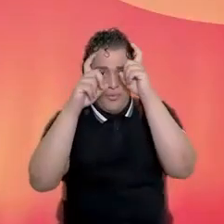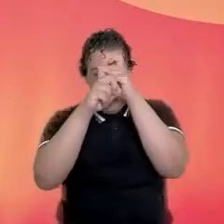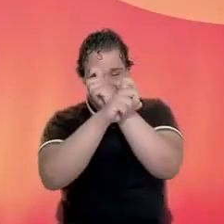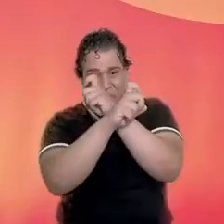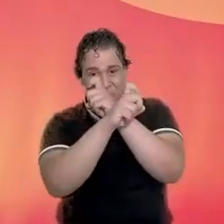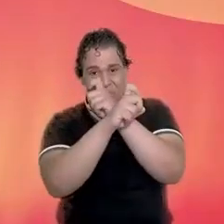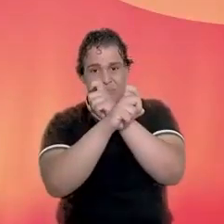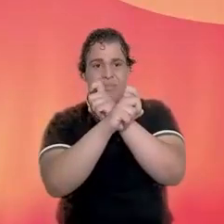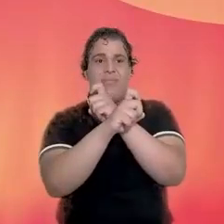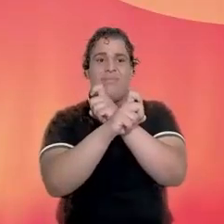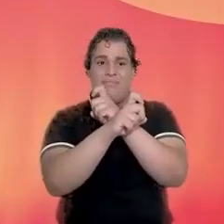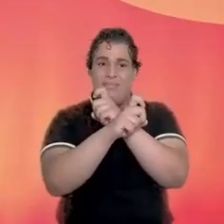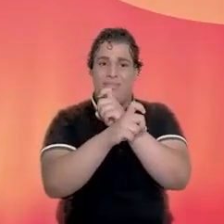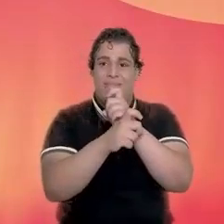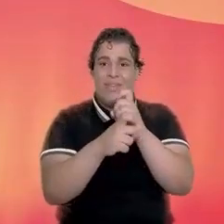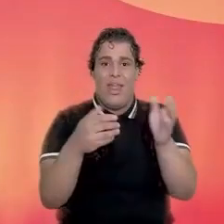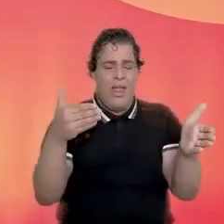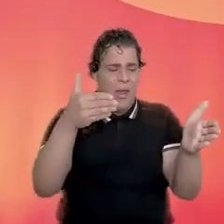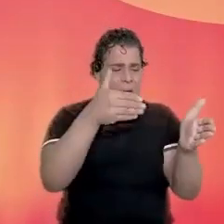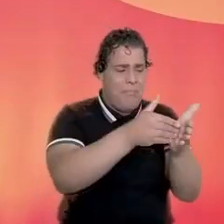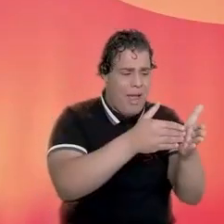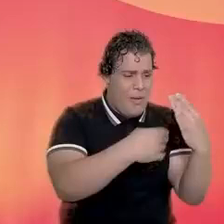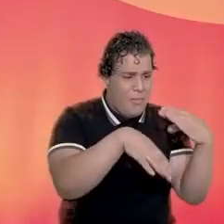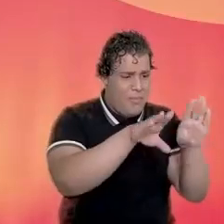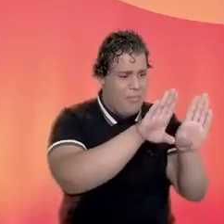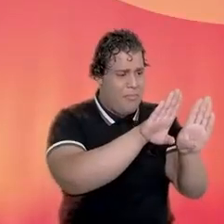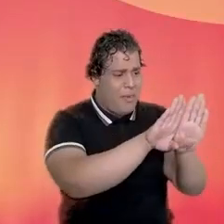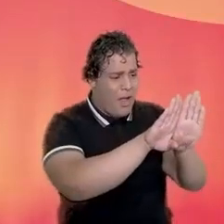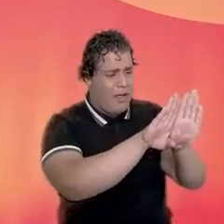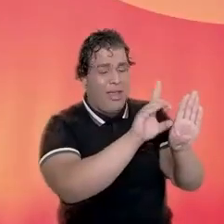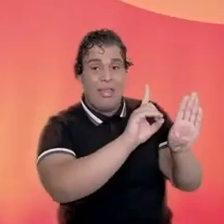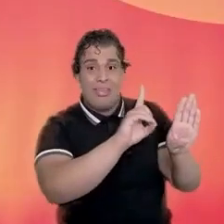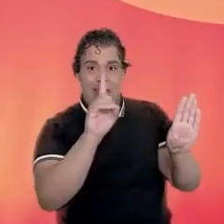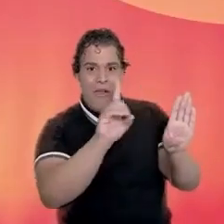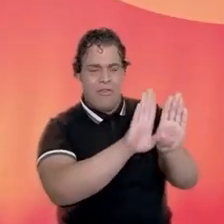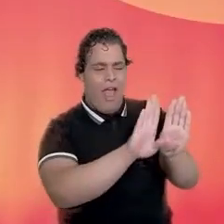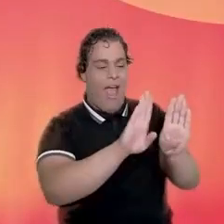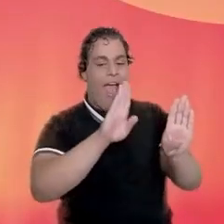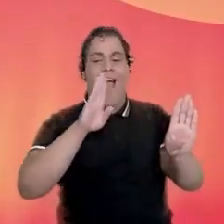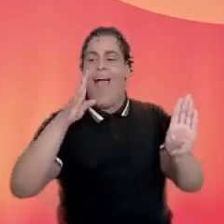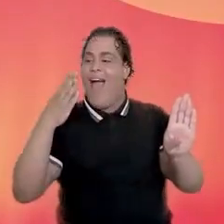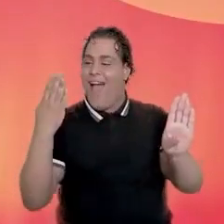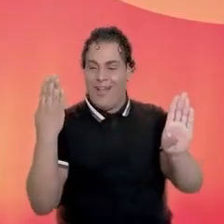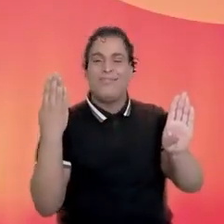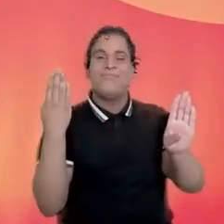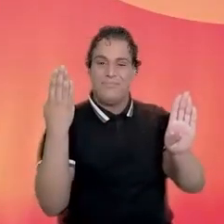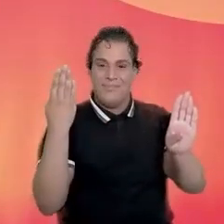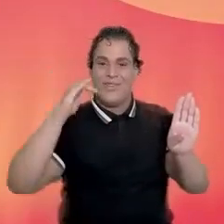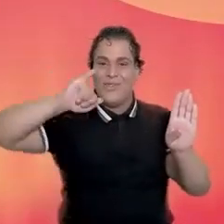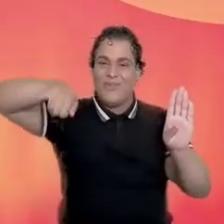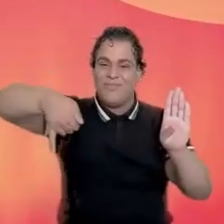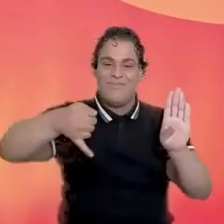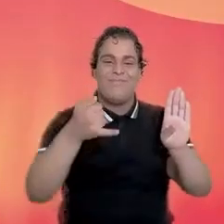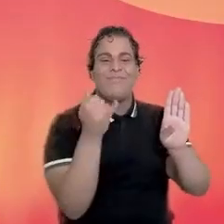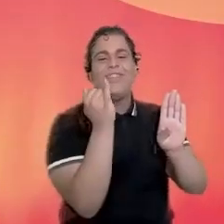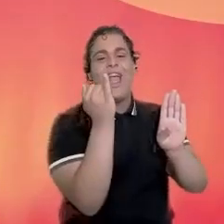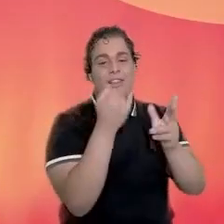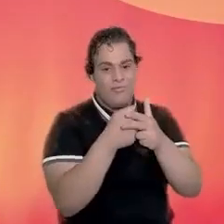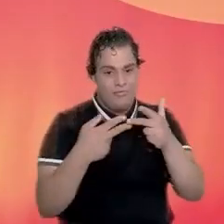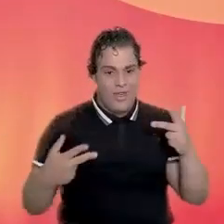fecham, Deus abre muitas outras. Então, a gente não pode desistir do sonho. Precisa sempre